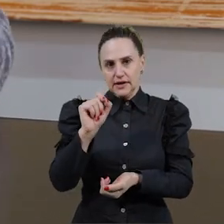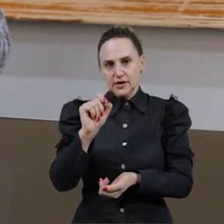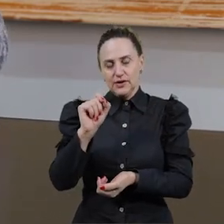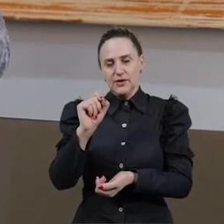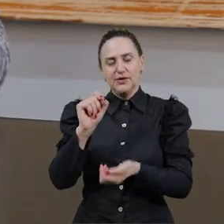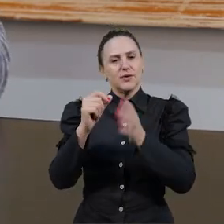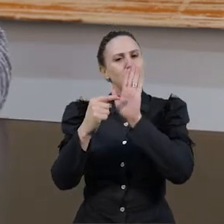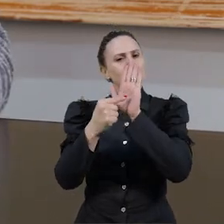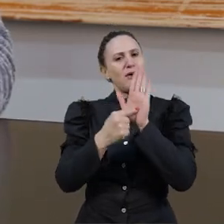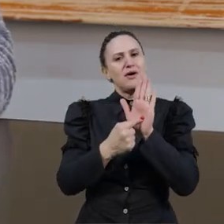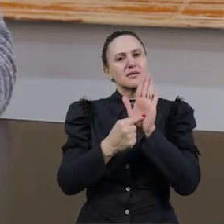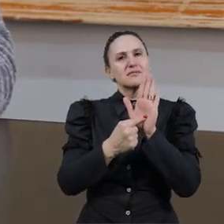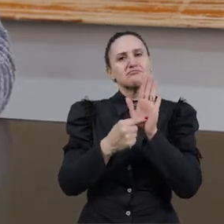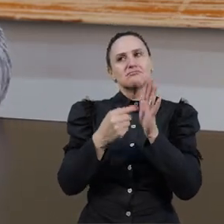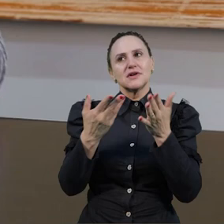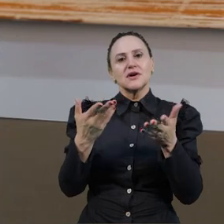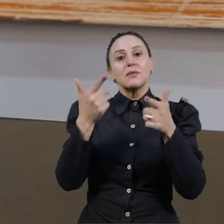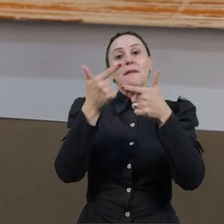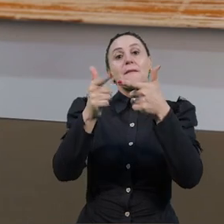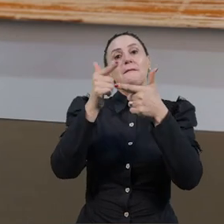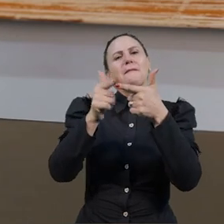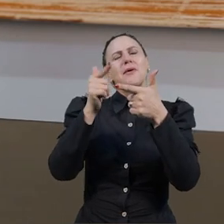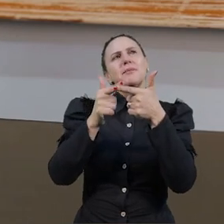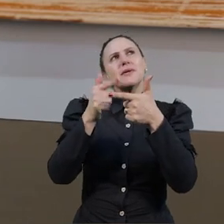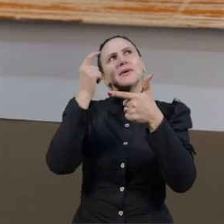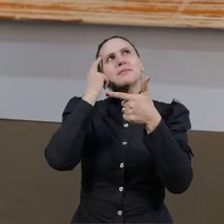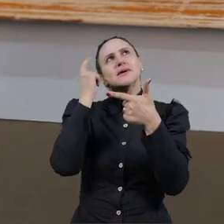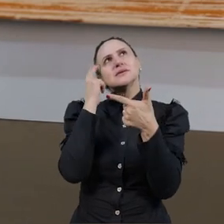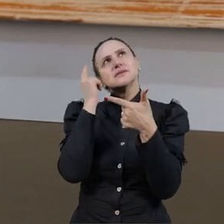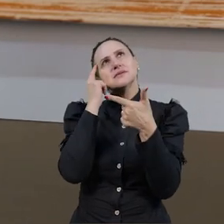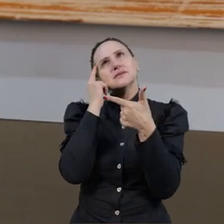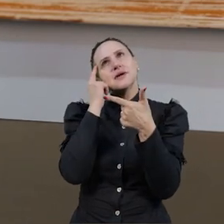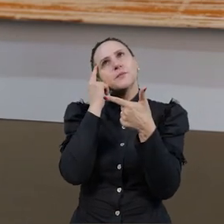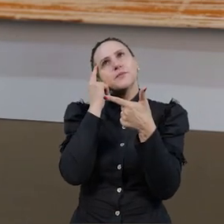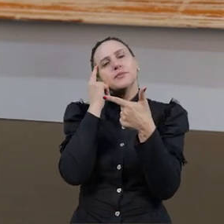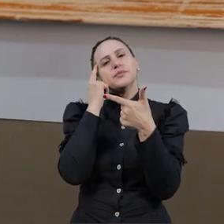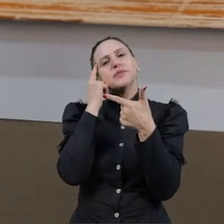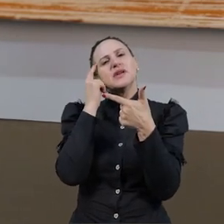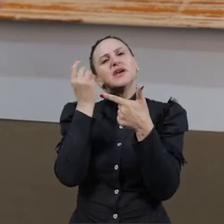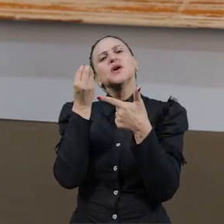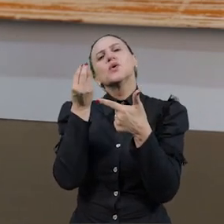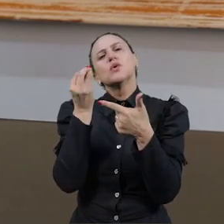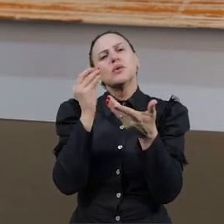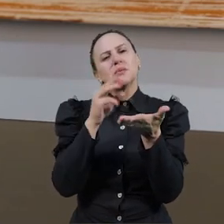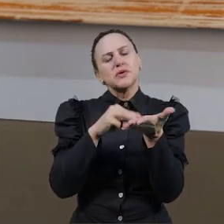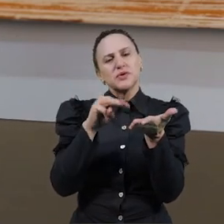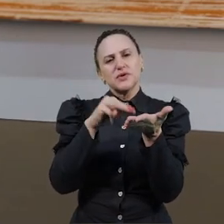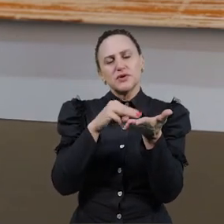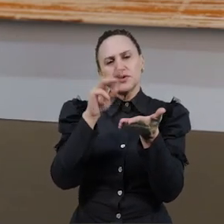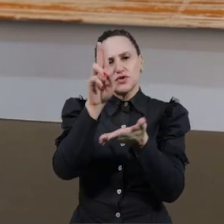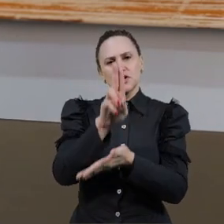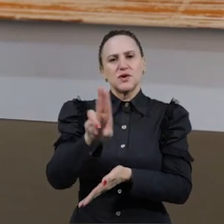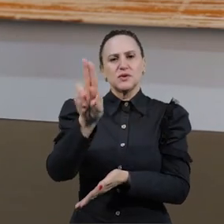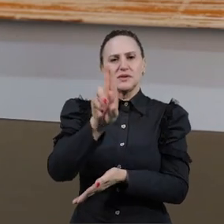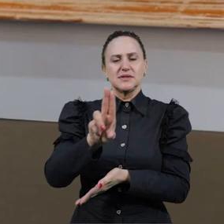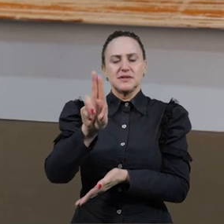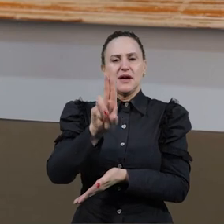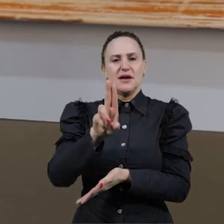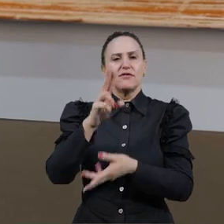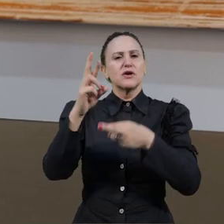vocês uma problematização. Tentar pensar em que perspectiva, que metodologia o professor utilizava,